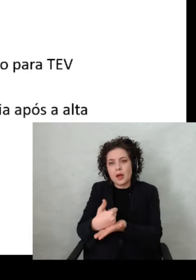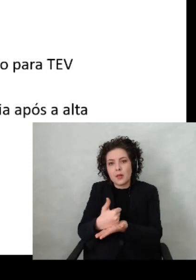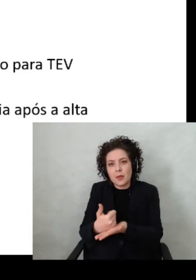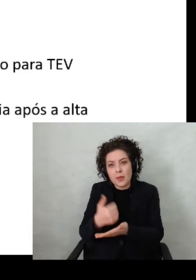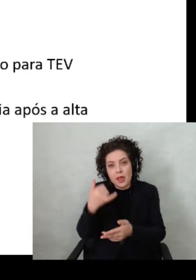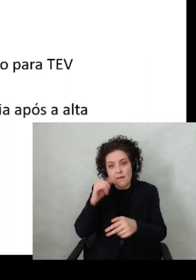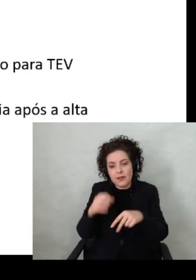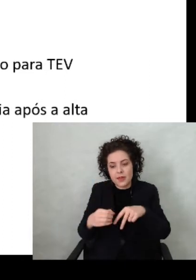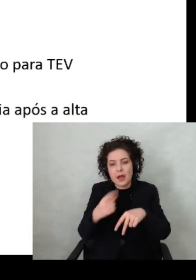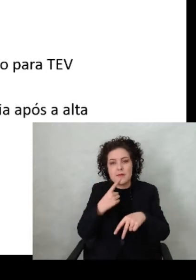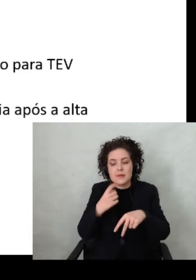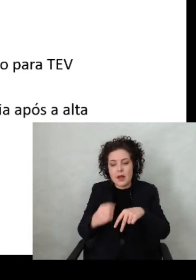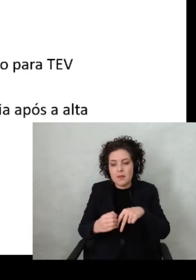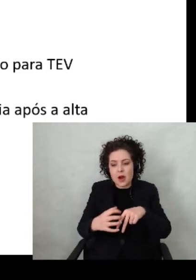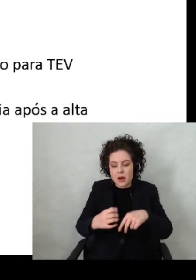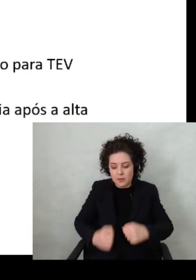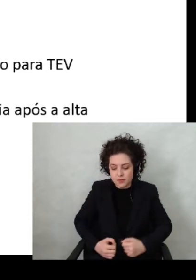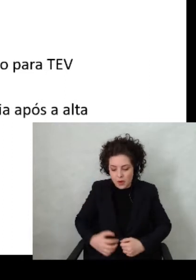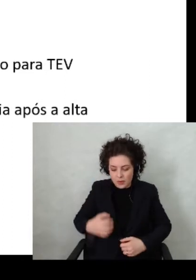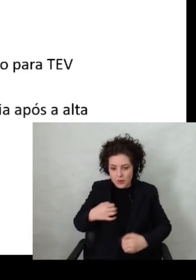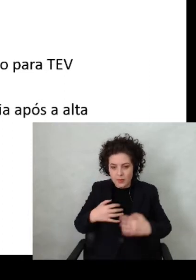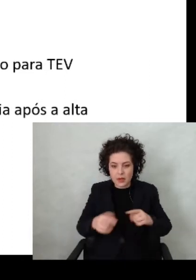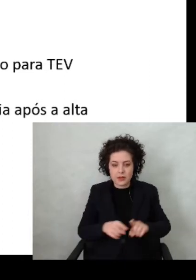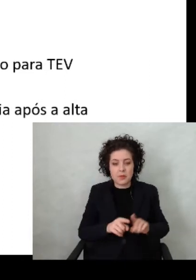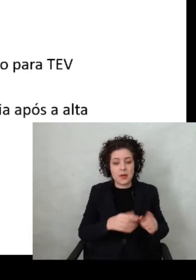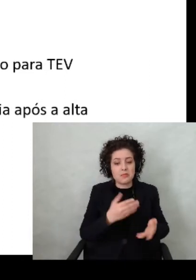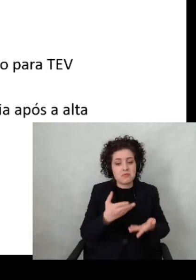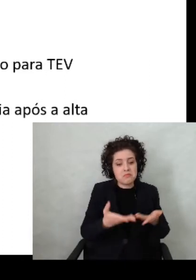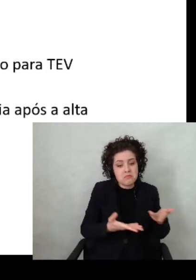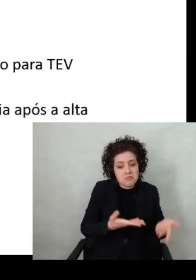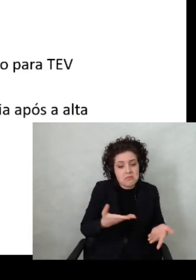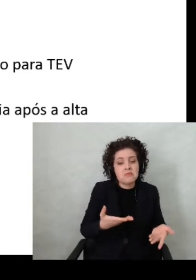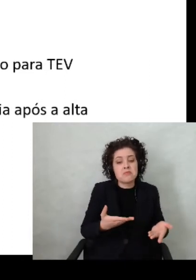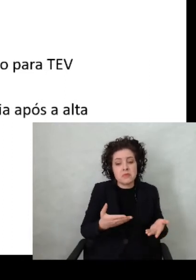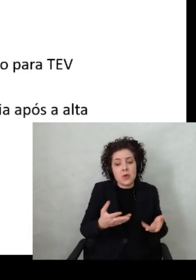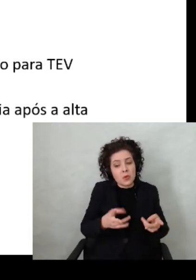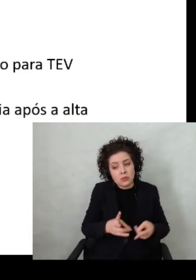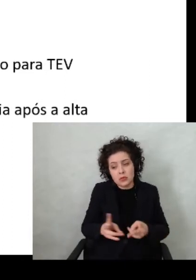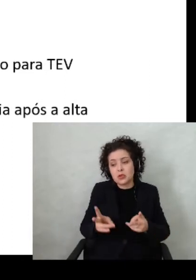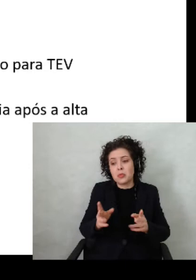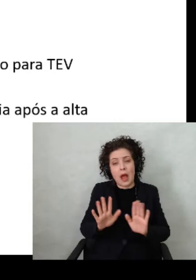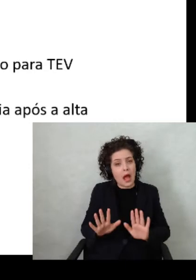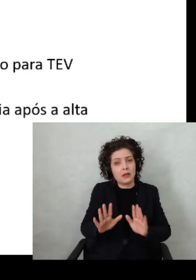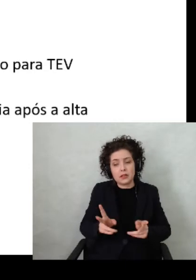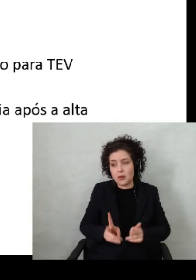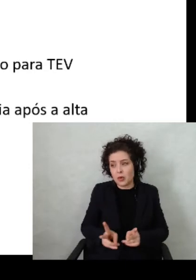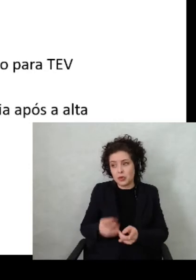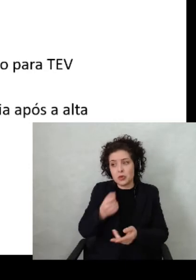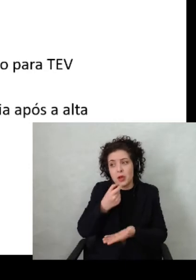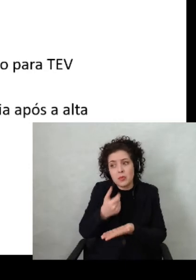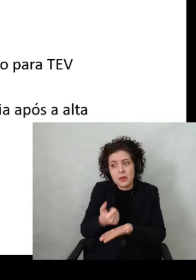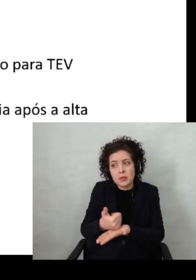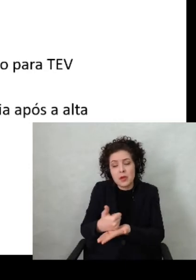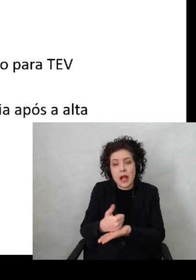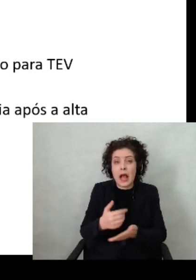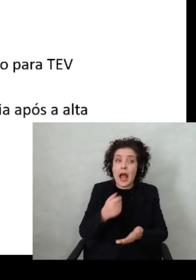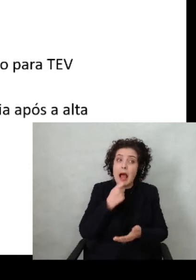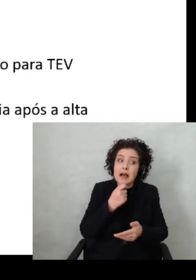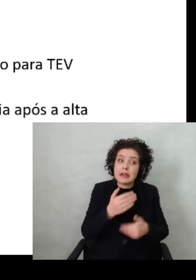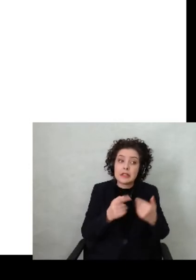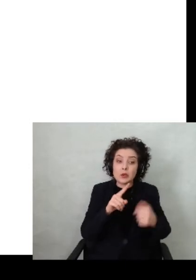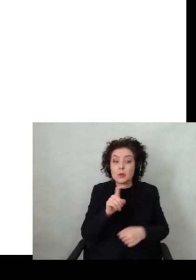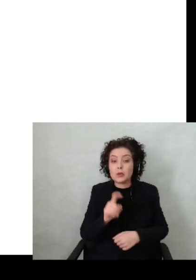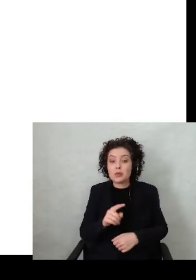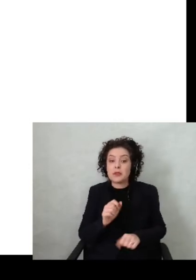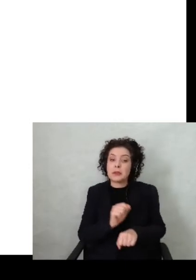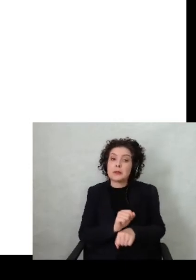terapêutica empírica, sem um diagnóstico de fenômeno tromboembólico claro, ainda é controvérsia e aguarda resolução da